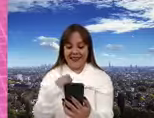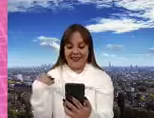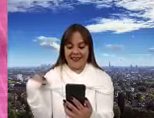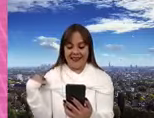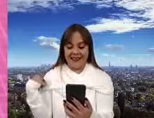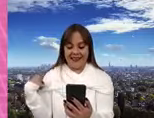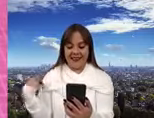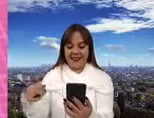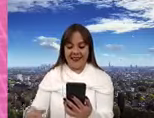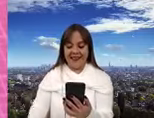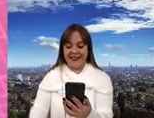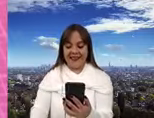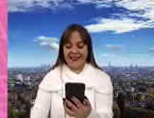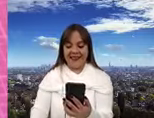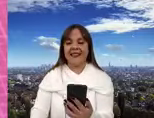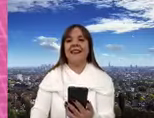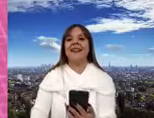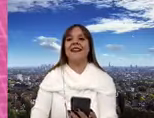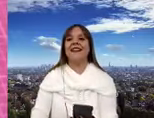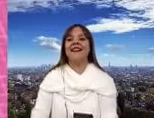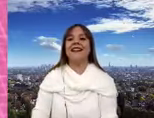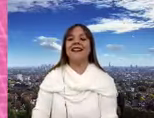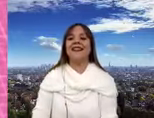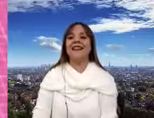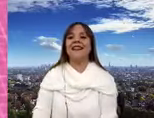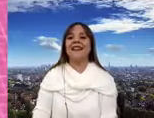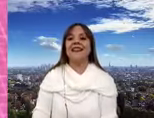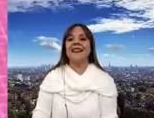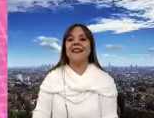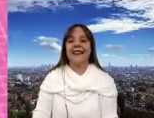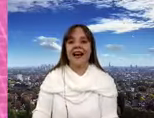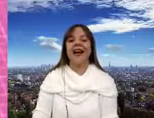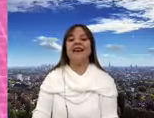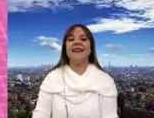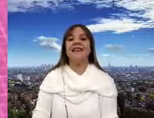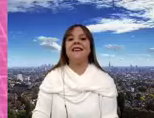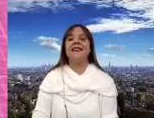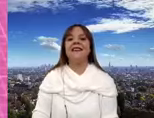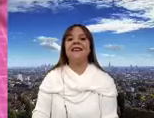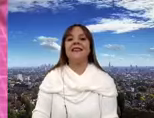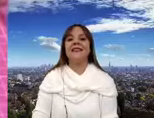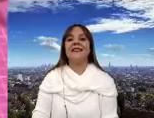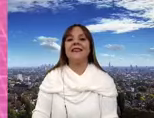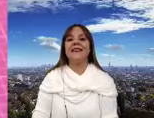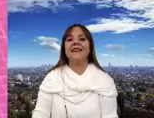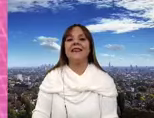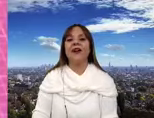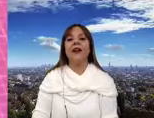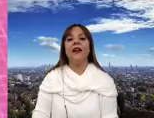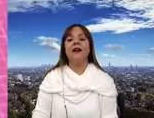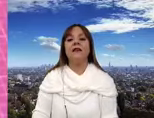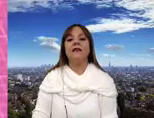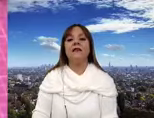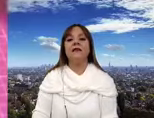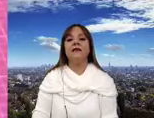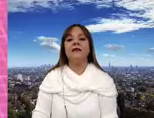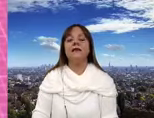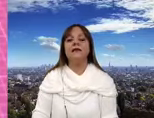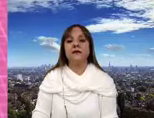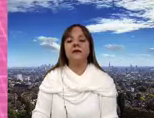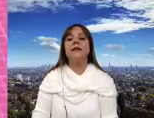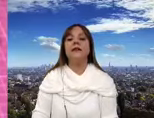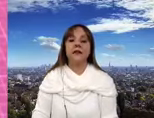Aí, o ideal é que a pessoa deixe isso aqui secar. Tá. Eu deixei um dia. Olha. Um